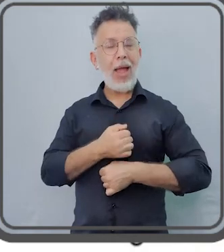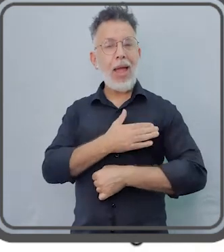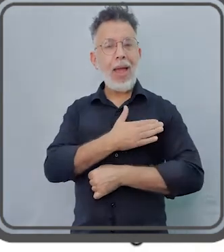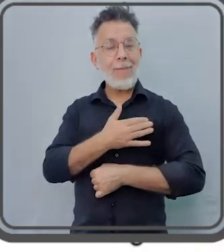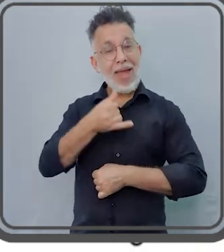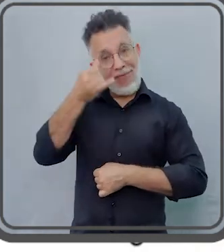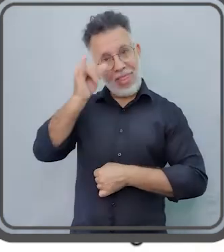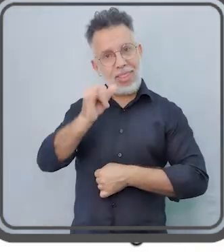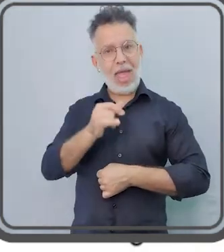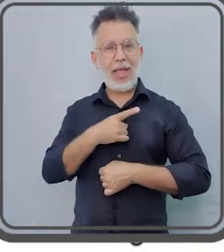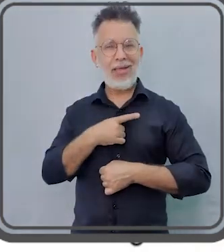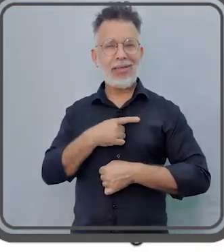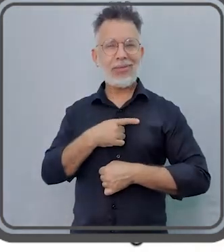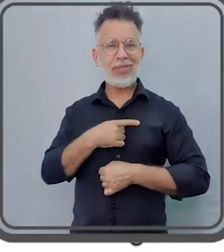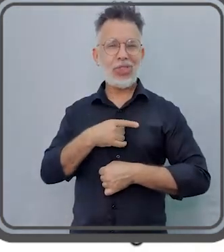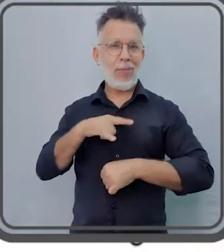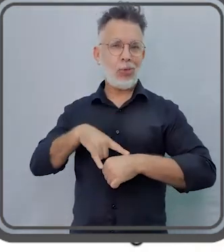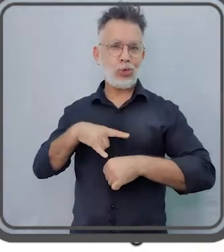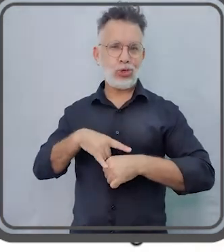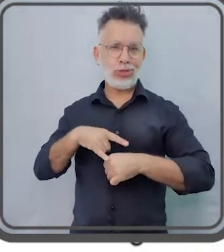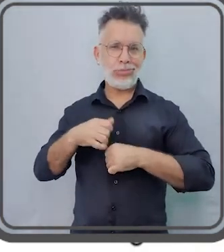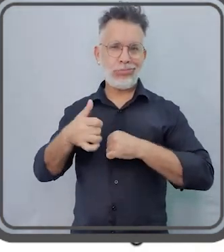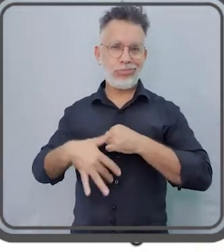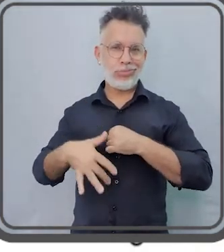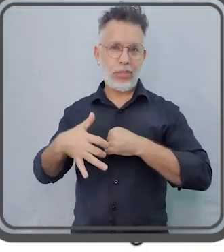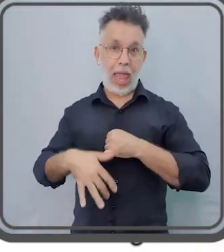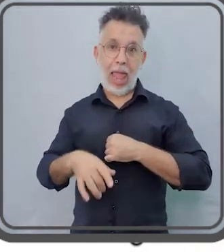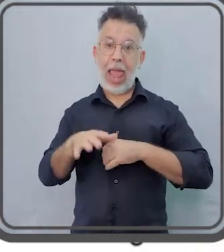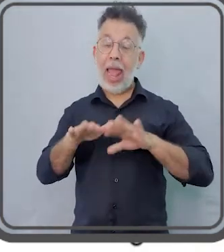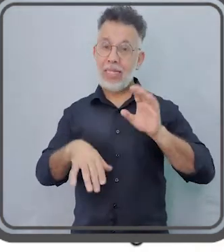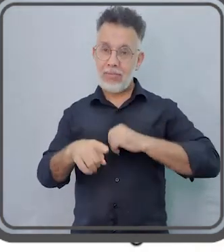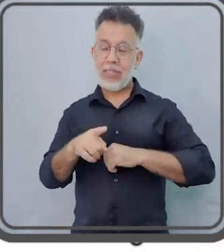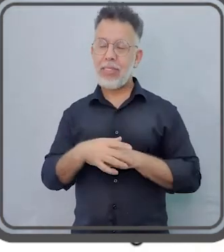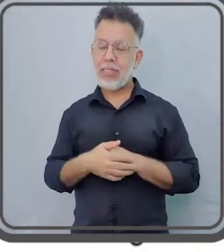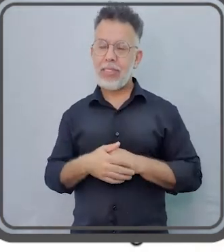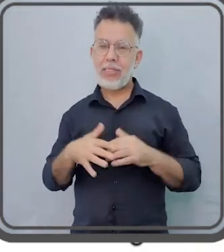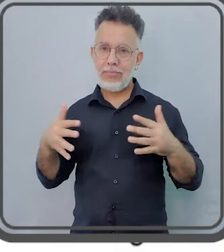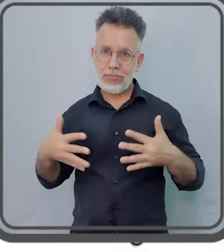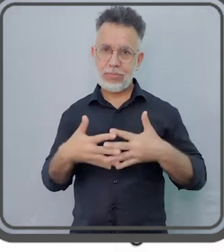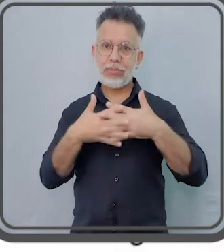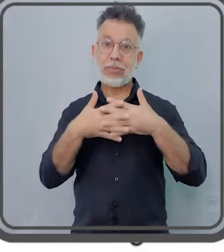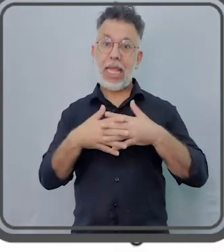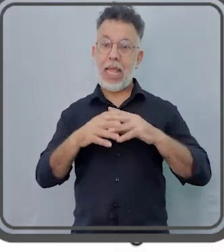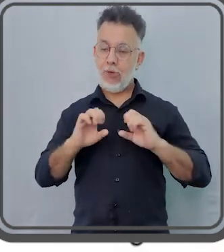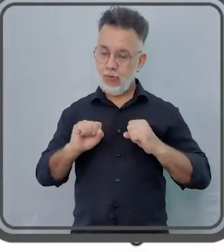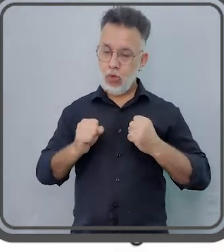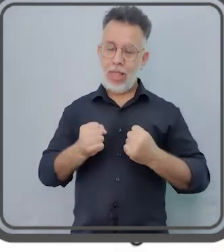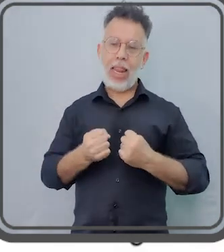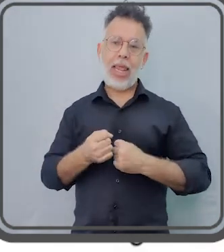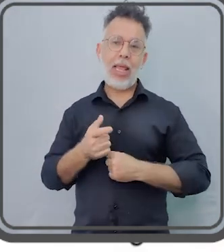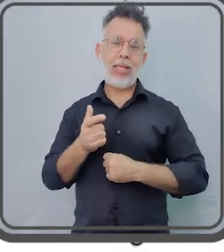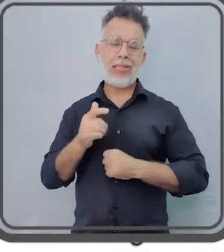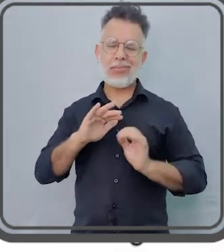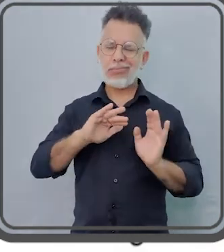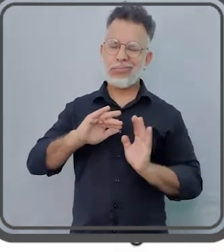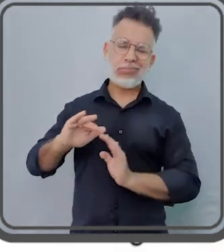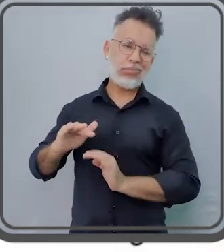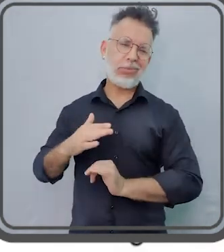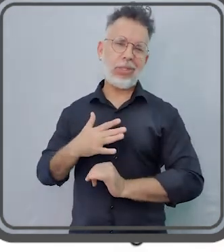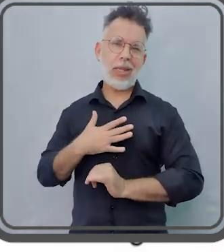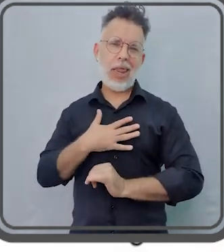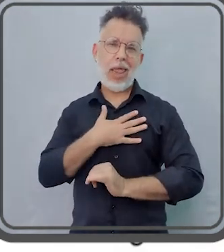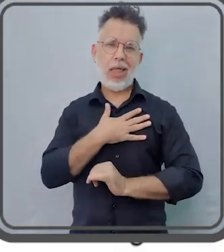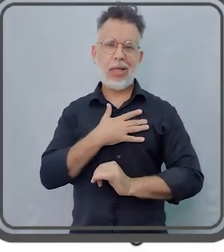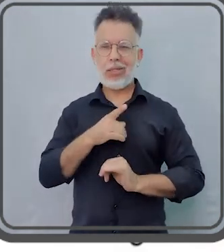uma coisa esbarra na outra, o que, para mim, só fortalece o fato da gente tirar esse tabu em torno da sexualidade, entender que